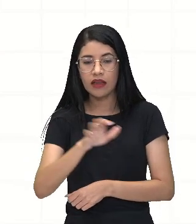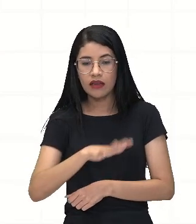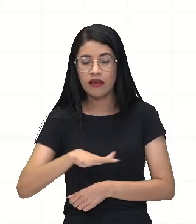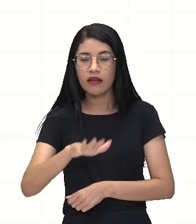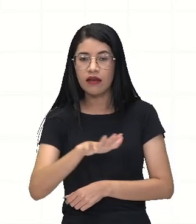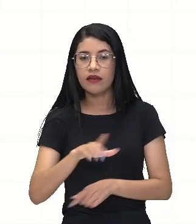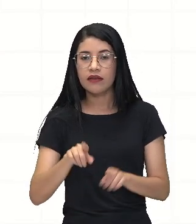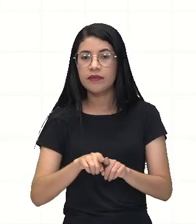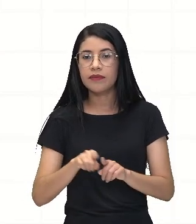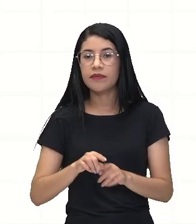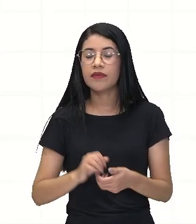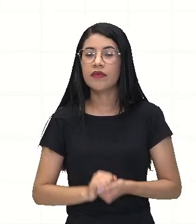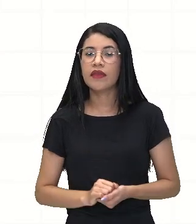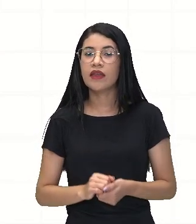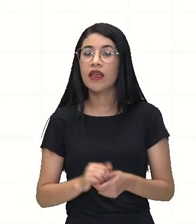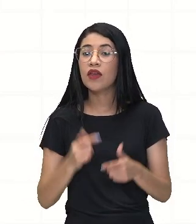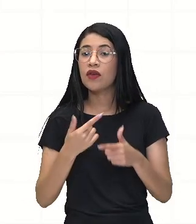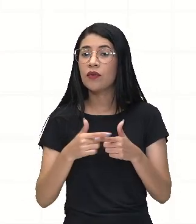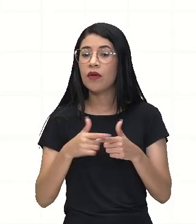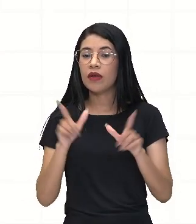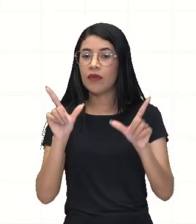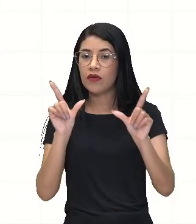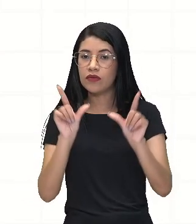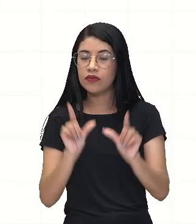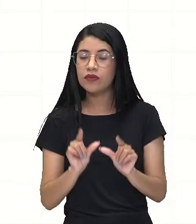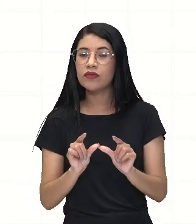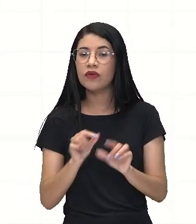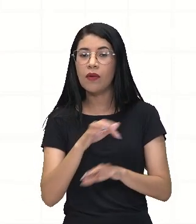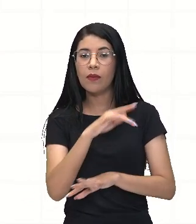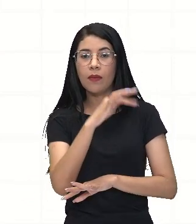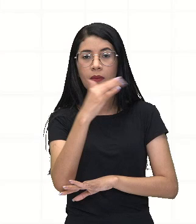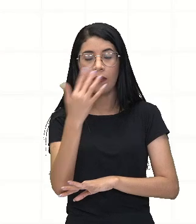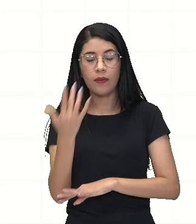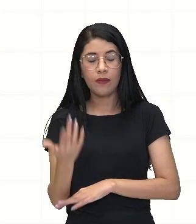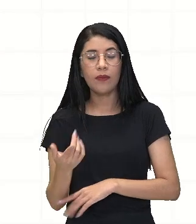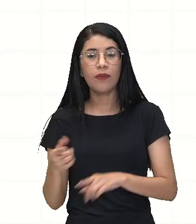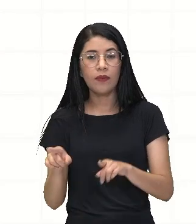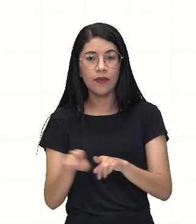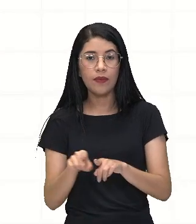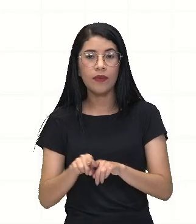forma, reduzir a degradação ambiental nessa área